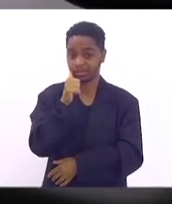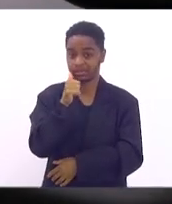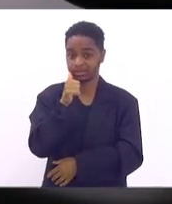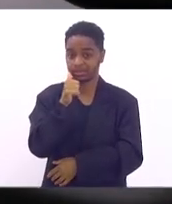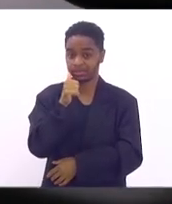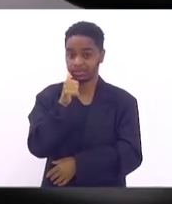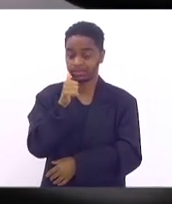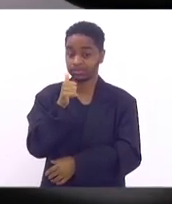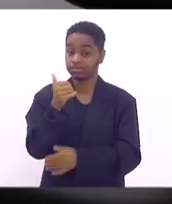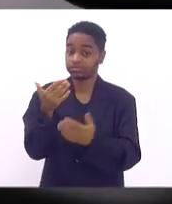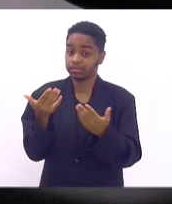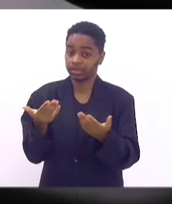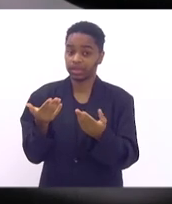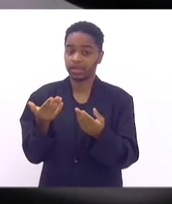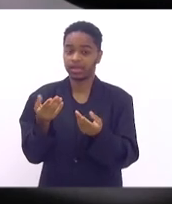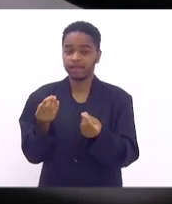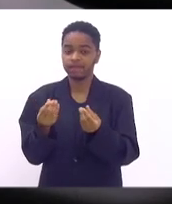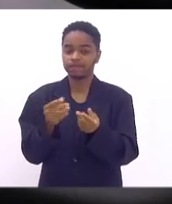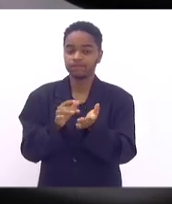supostamente oferecendo